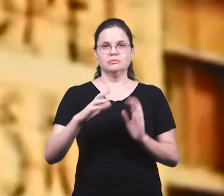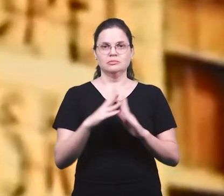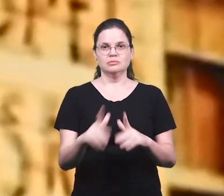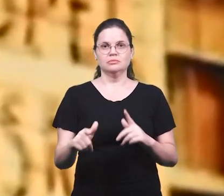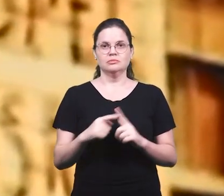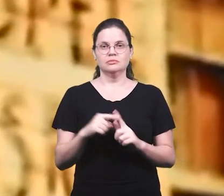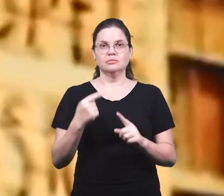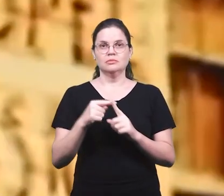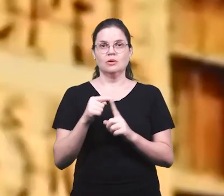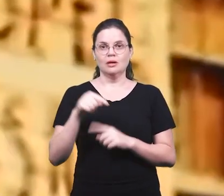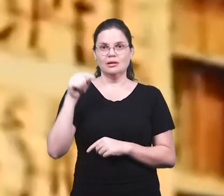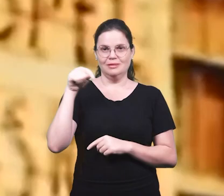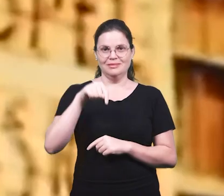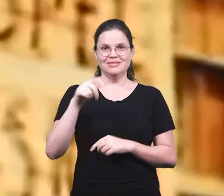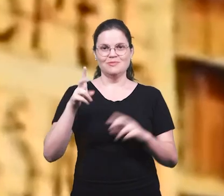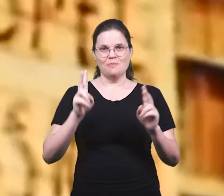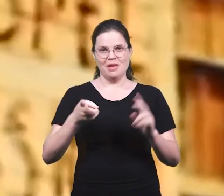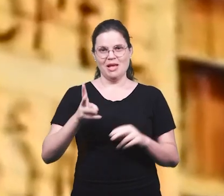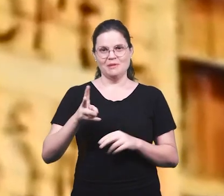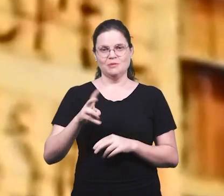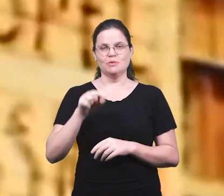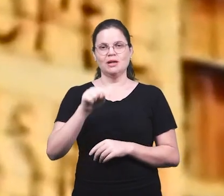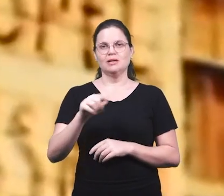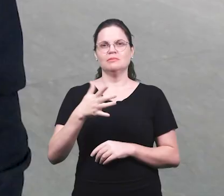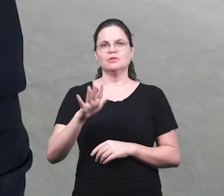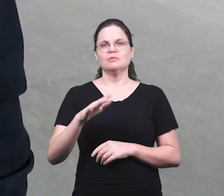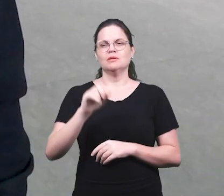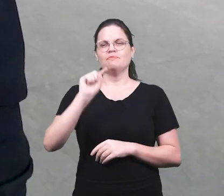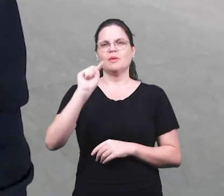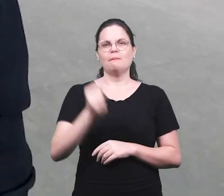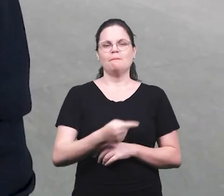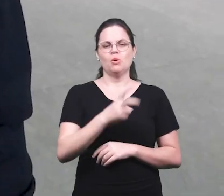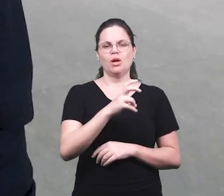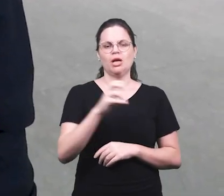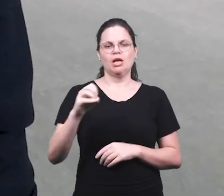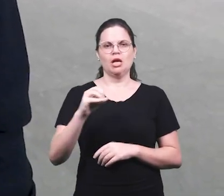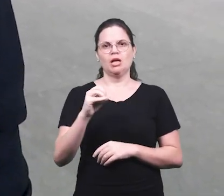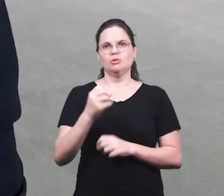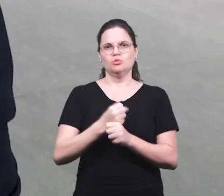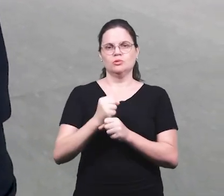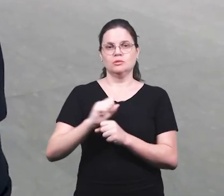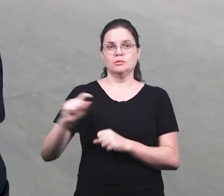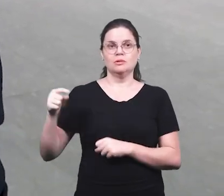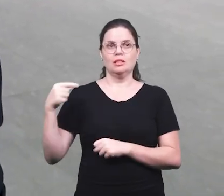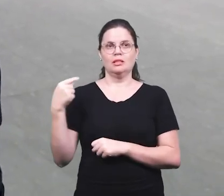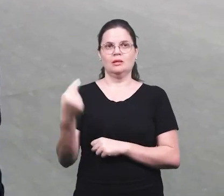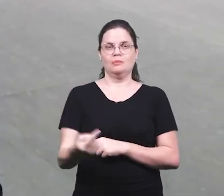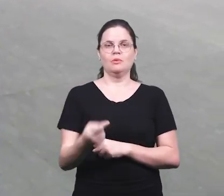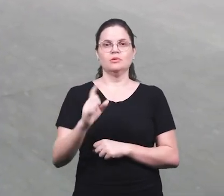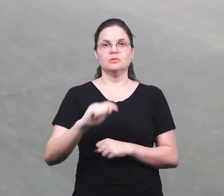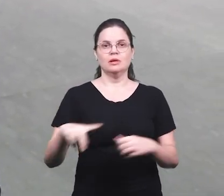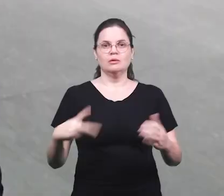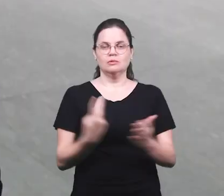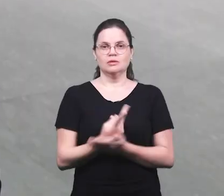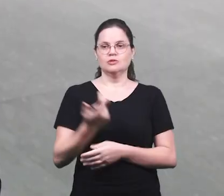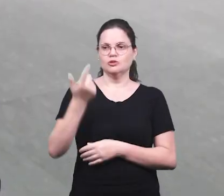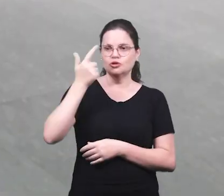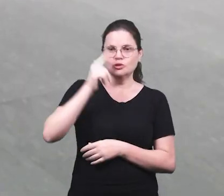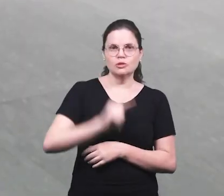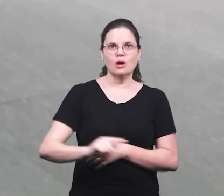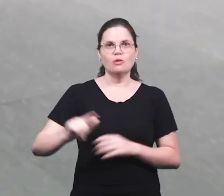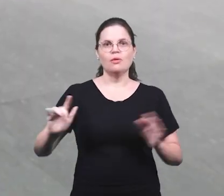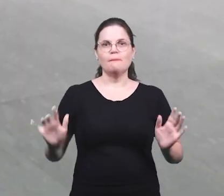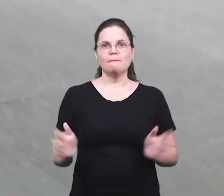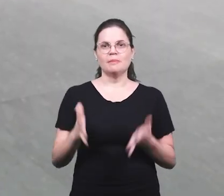porque aqui, mais de 1500 anos depois, foi reavivado